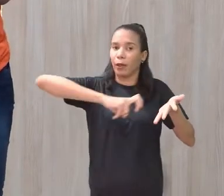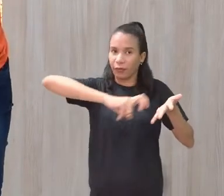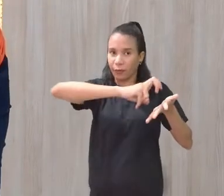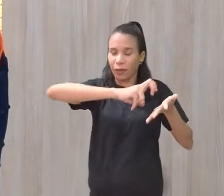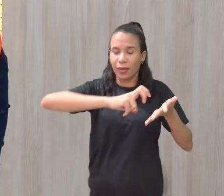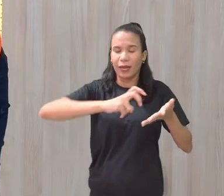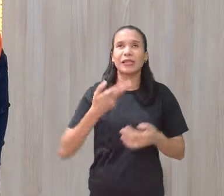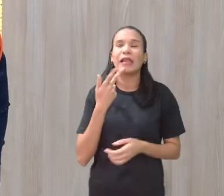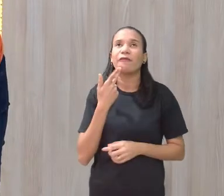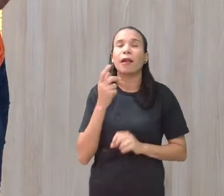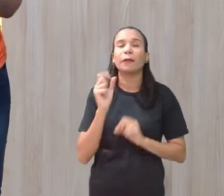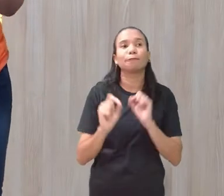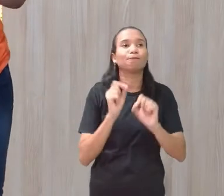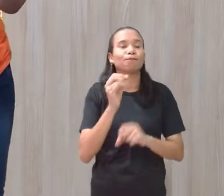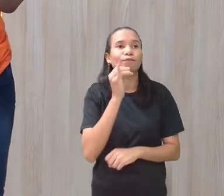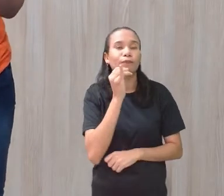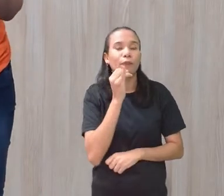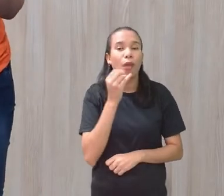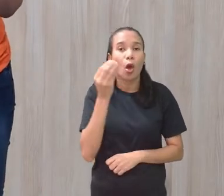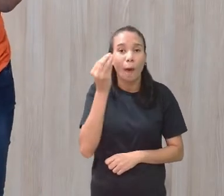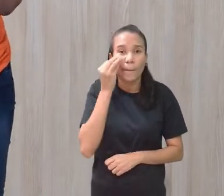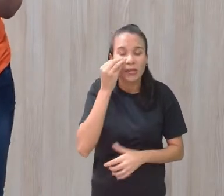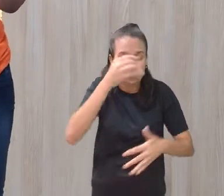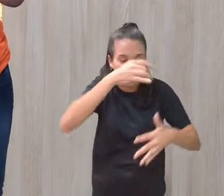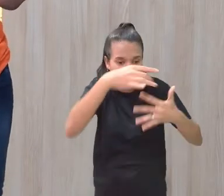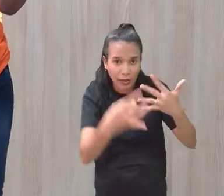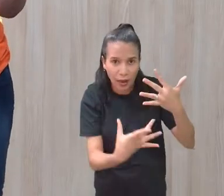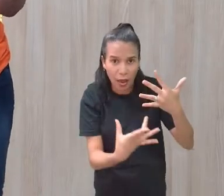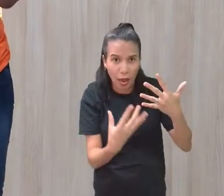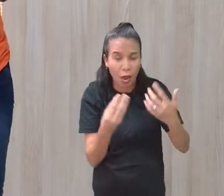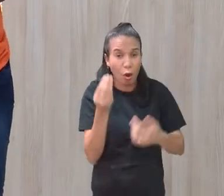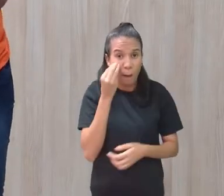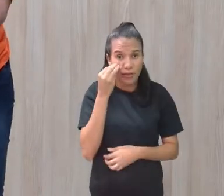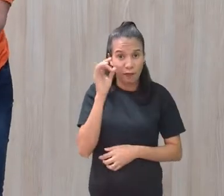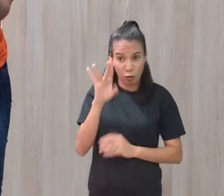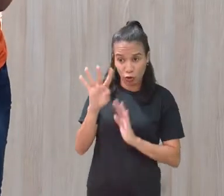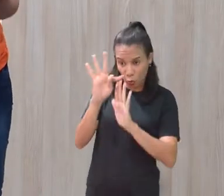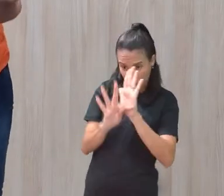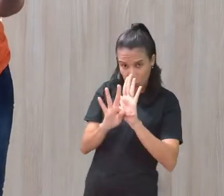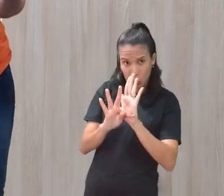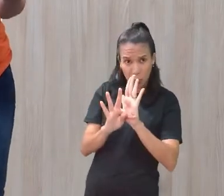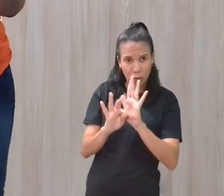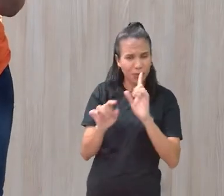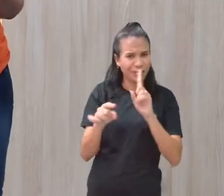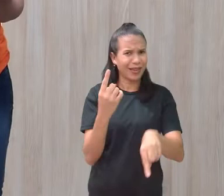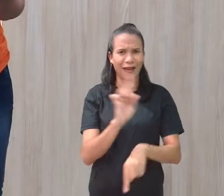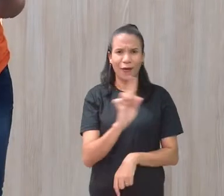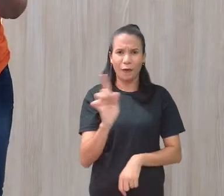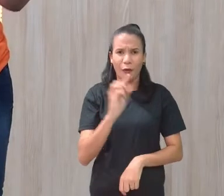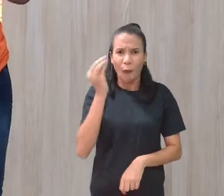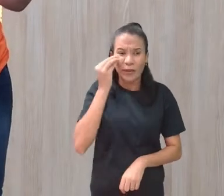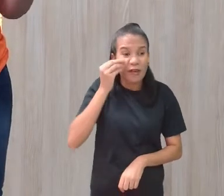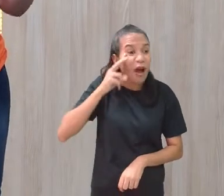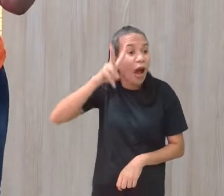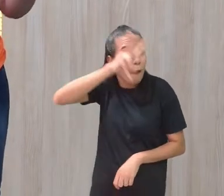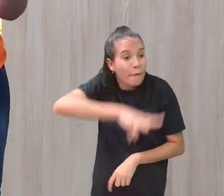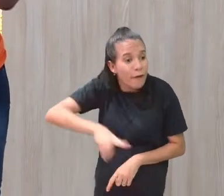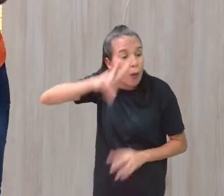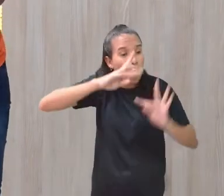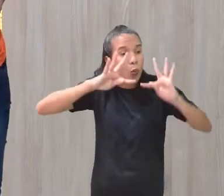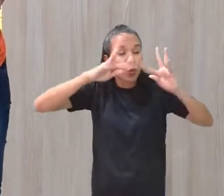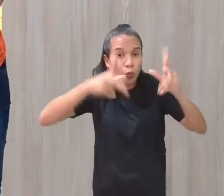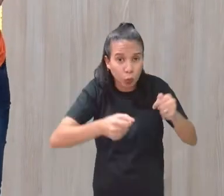Quando ele diz assim, observando os elementos, você precisa observar somente a parte escrita? Não. Você precisa